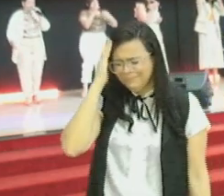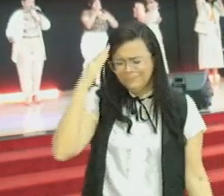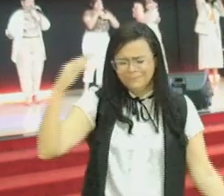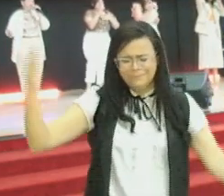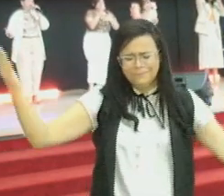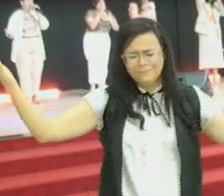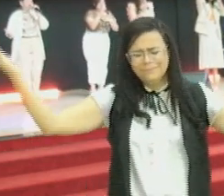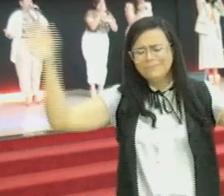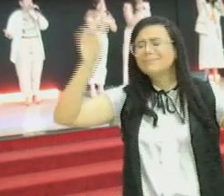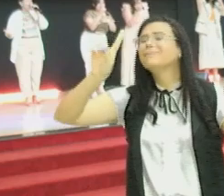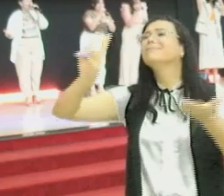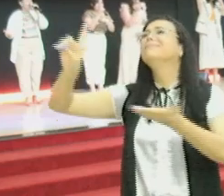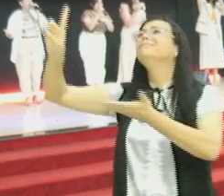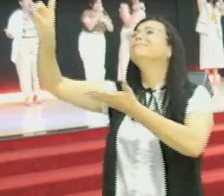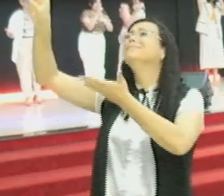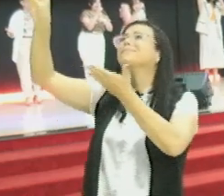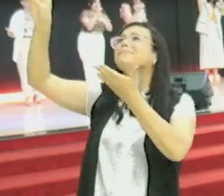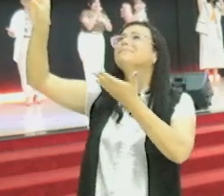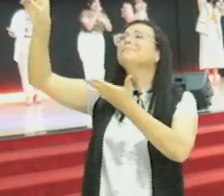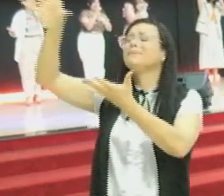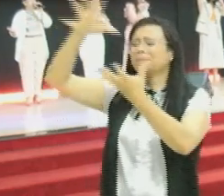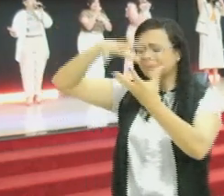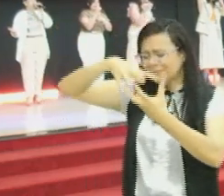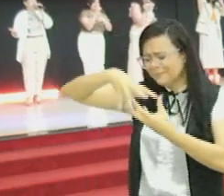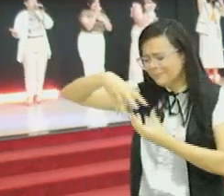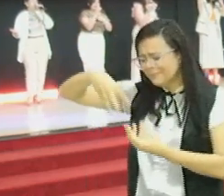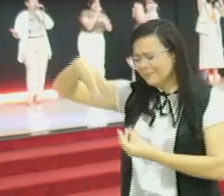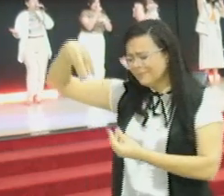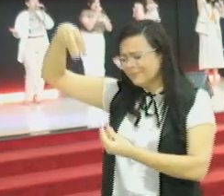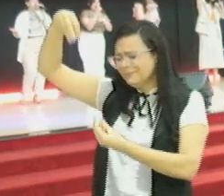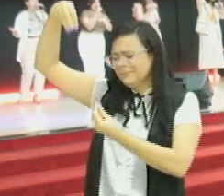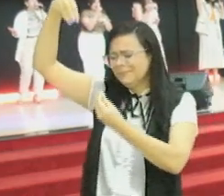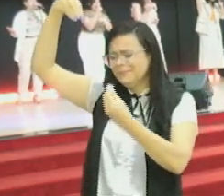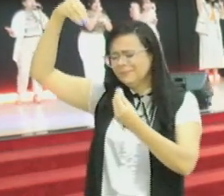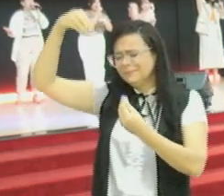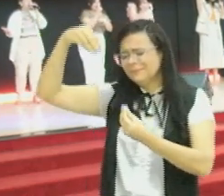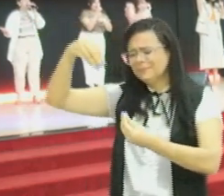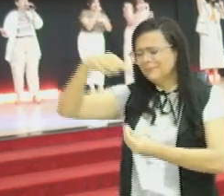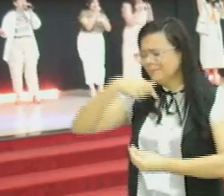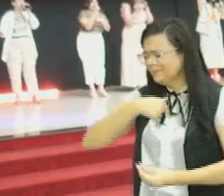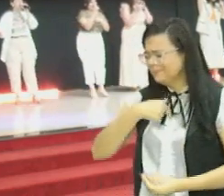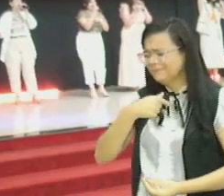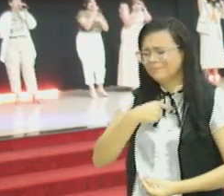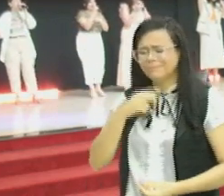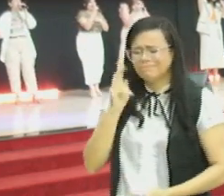és por quem a minha alma esperou,